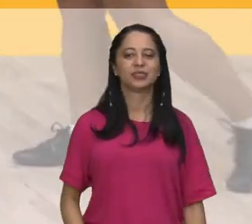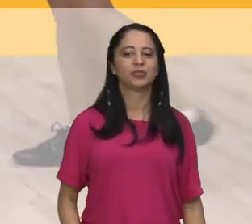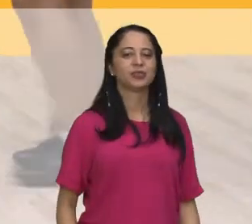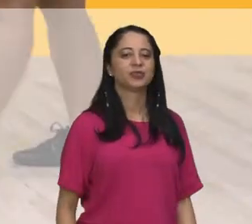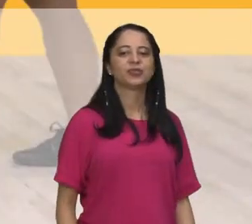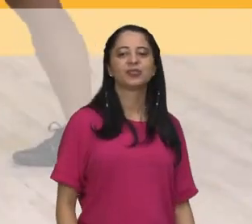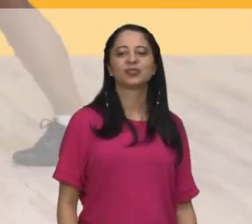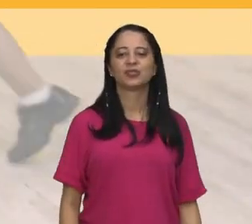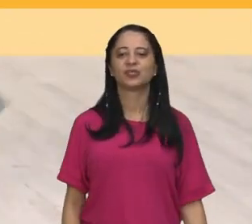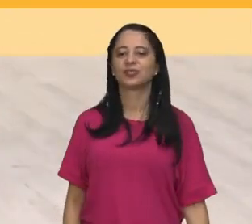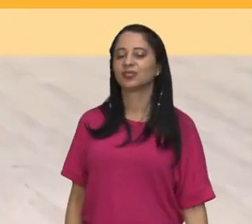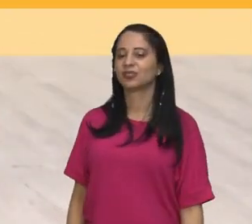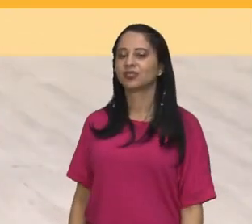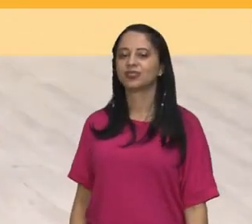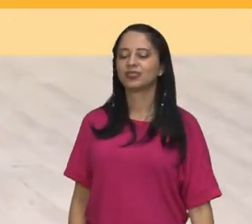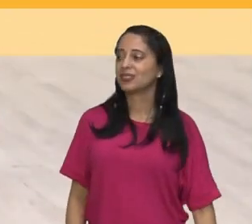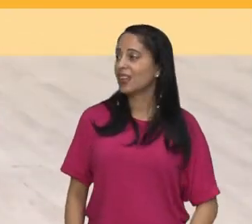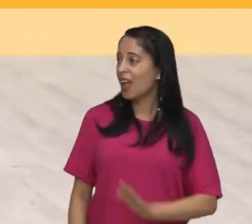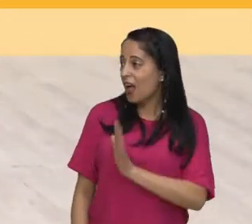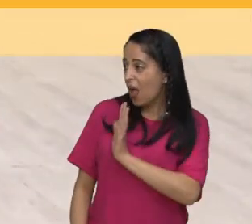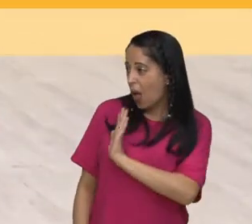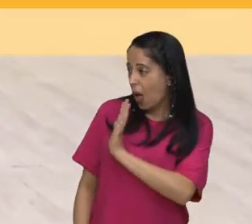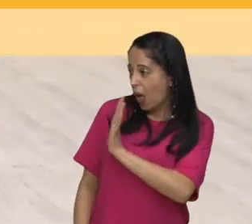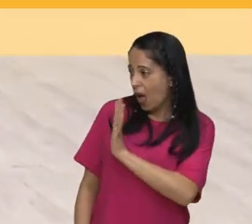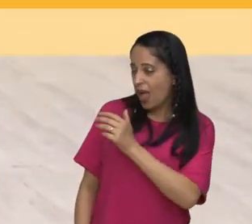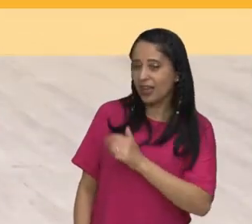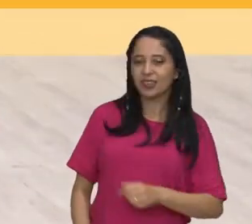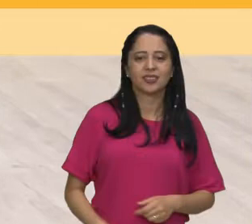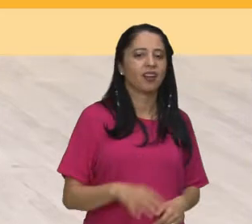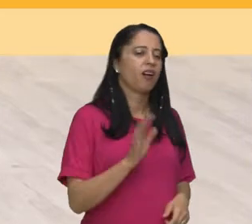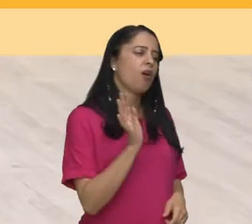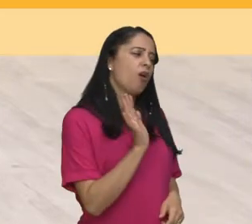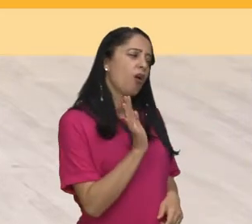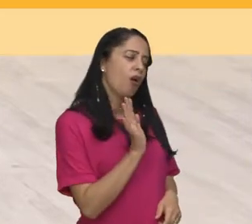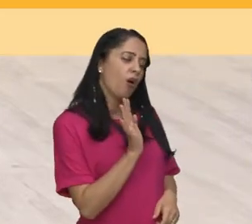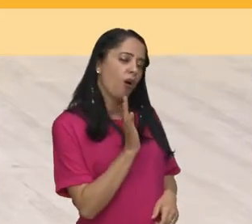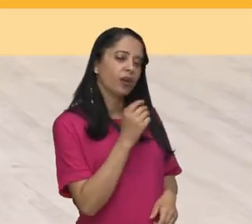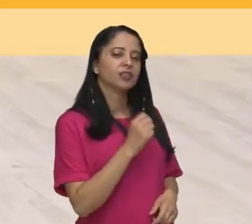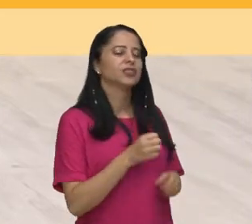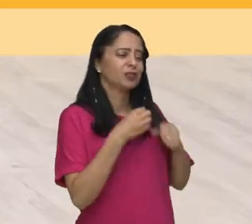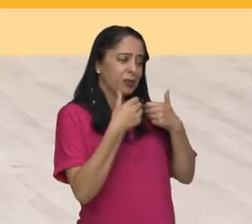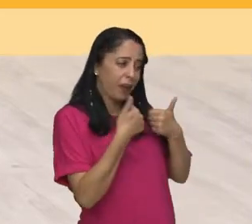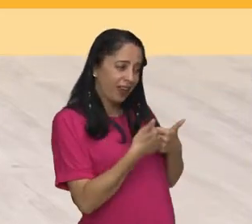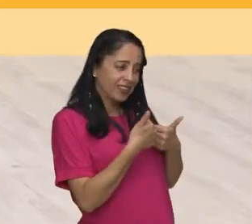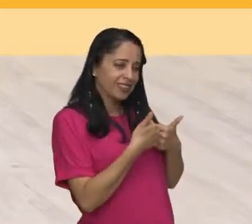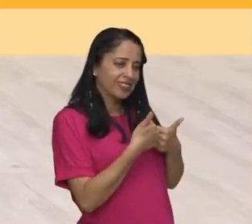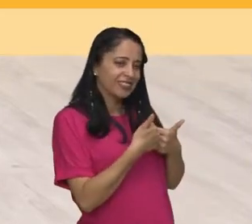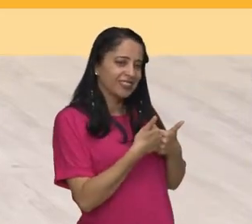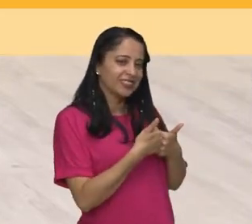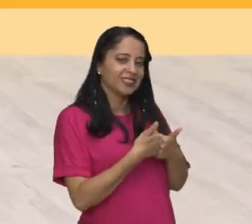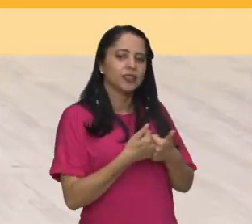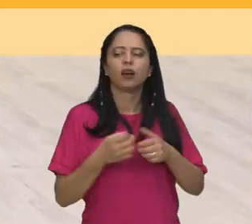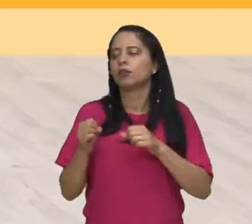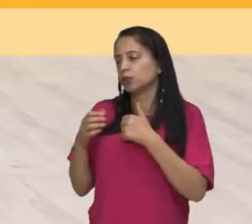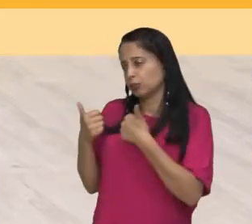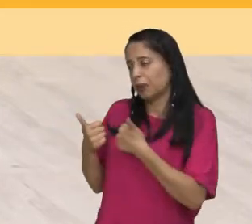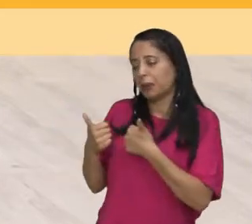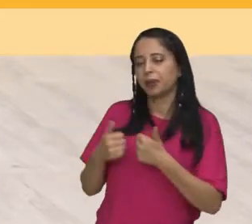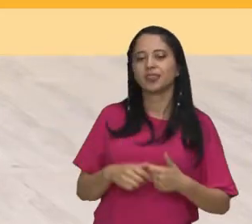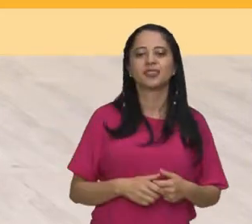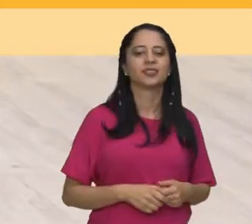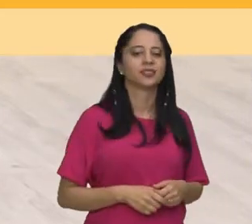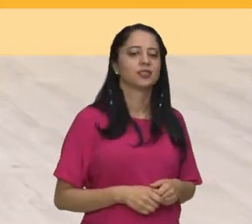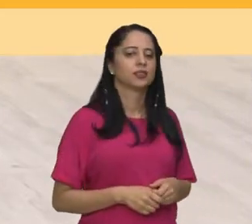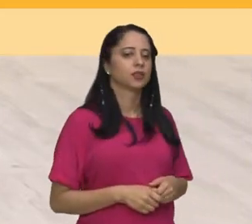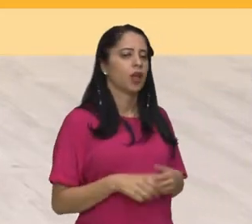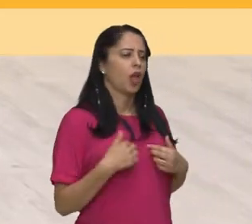Oi, Chuchu. Oi, Lili. Oh, tudo bem? Tudo bem. Ai,